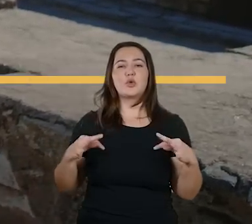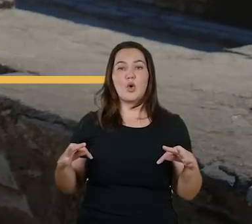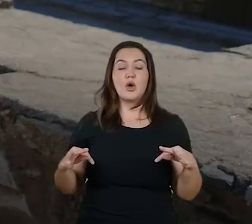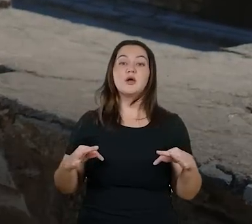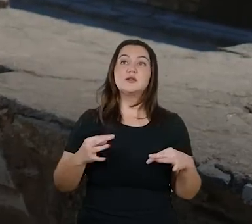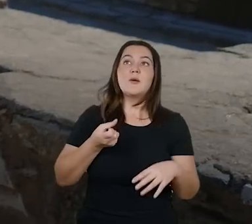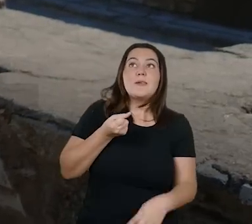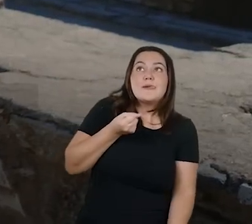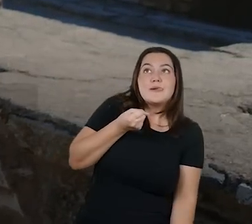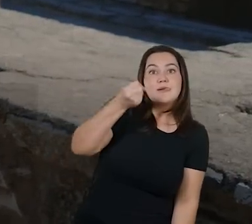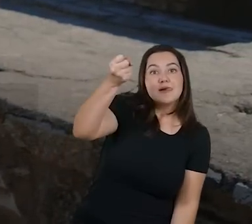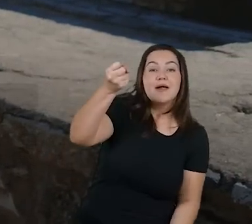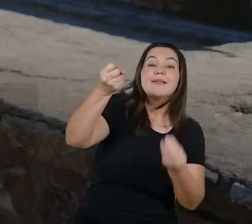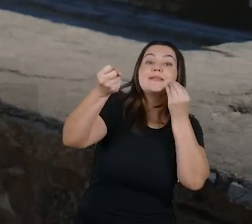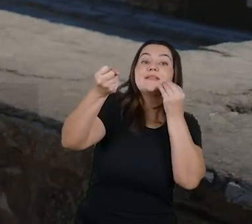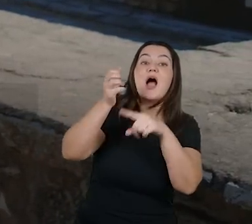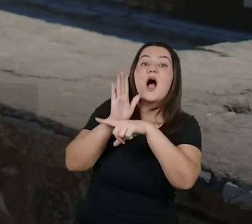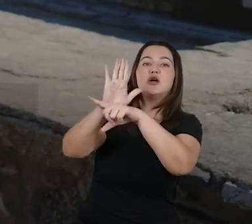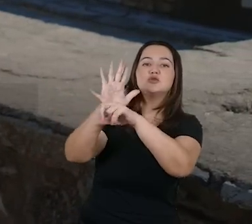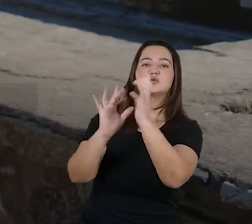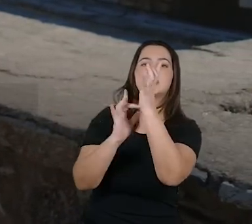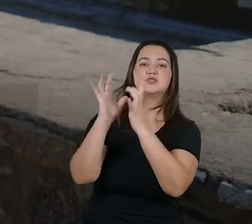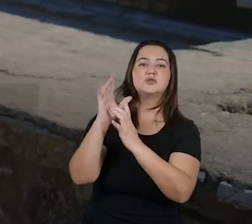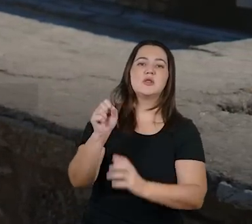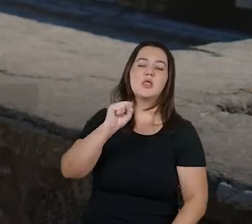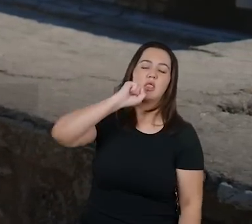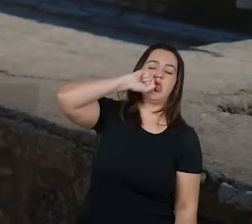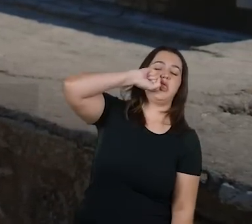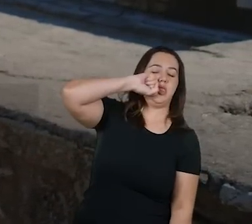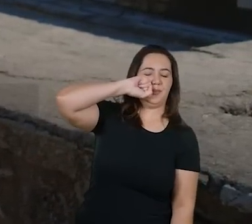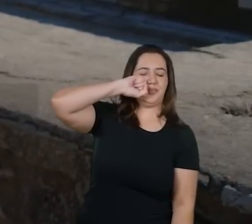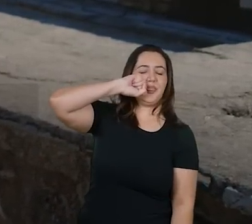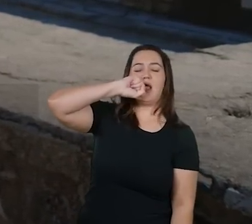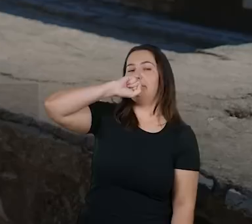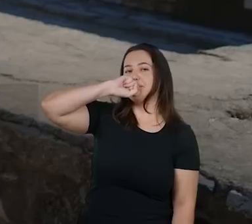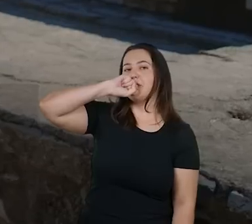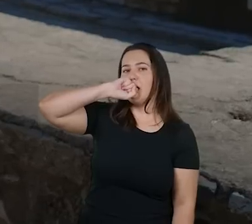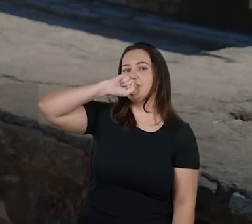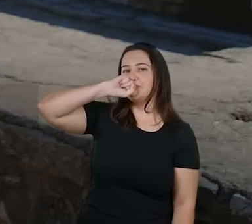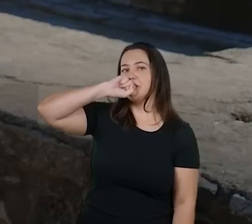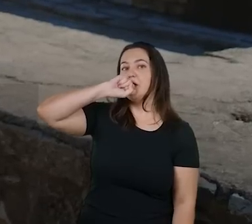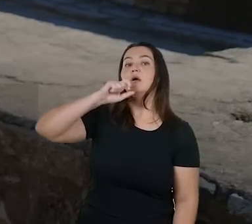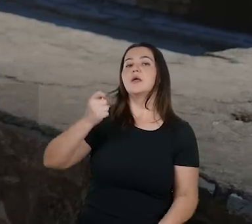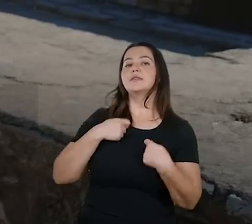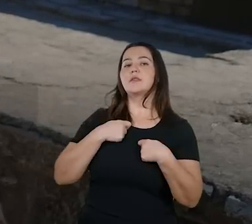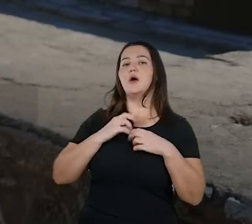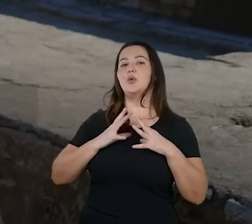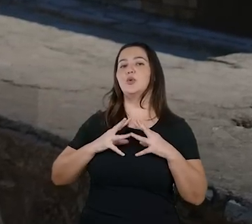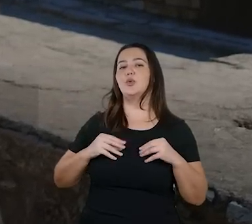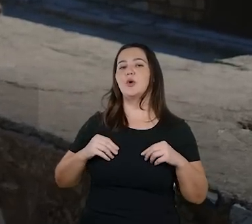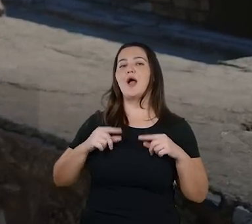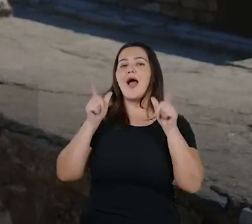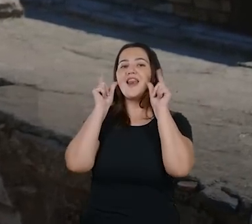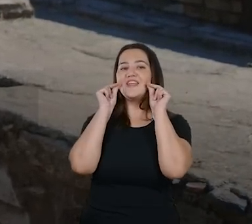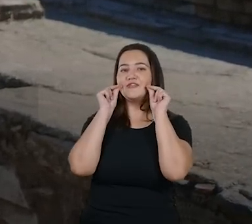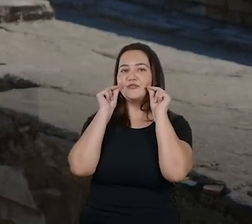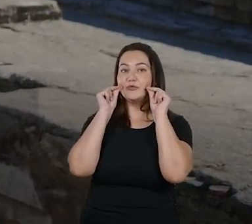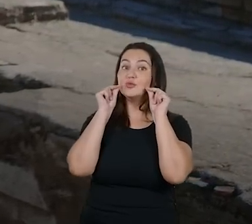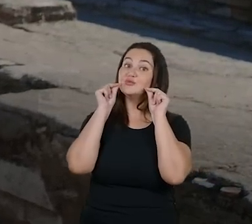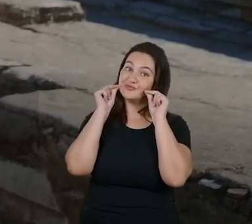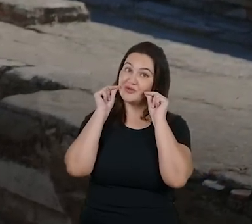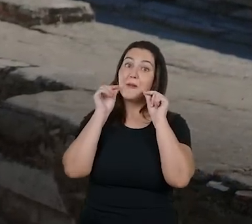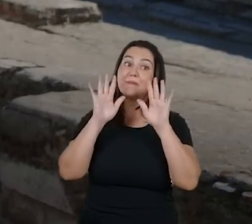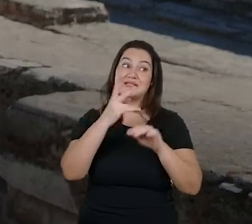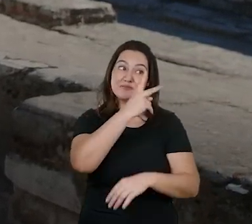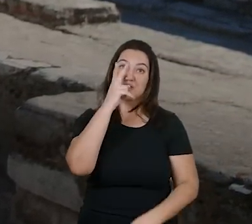de Jesus algo que pudesse anestesiar a sua dor. E para os demais, passaria a ideia que ele estava apenas potencializando